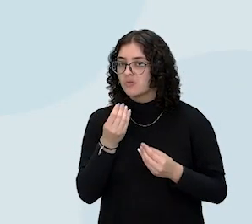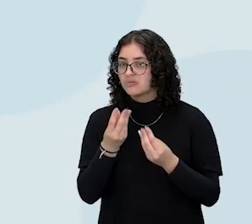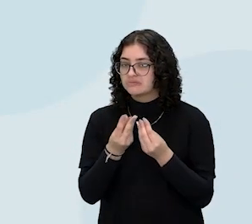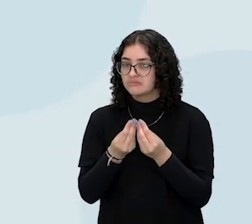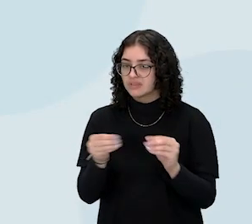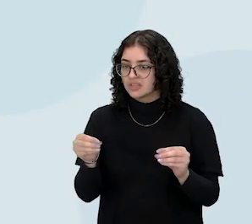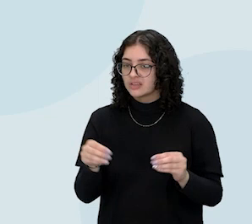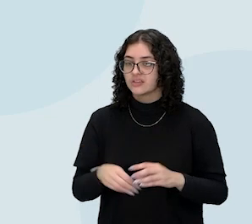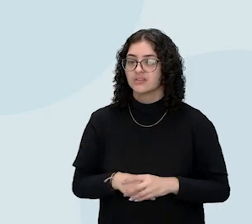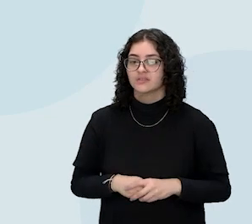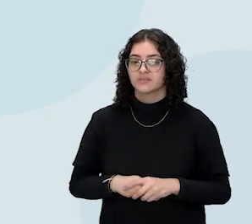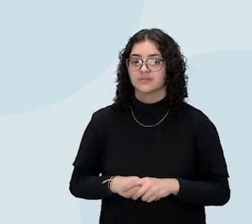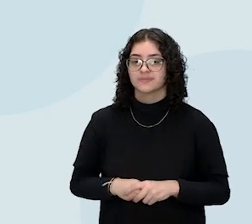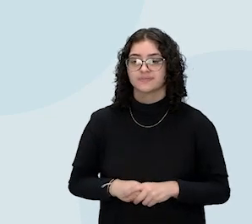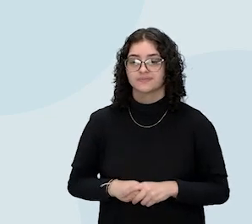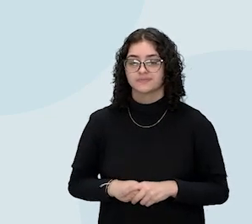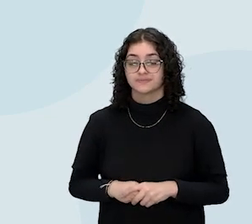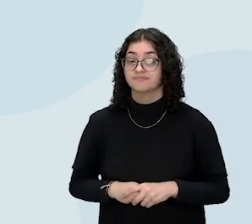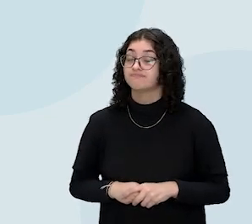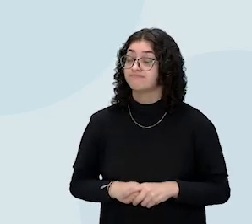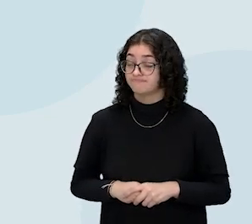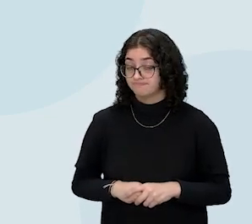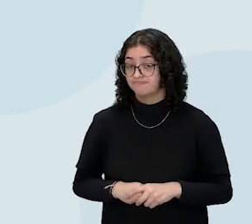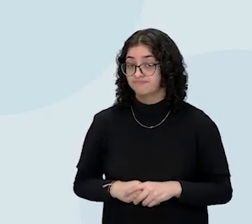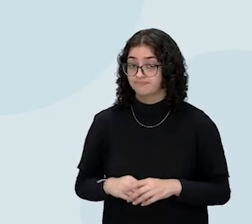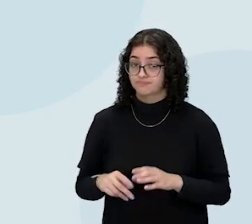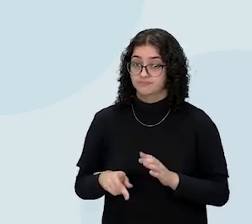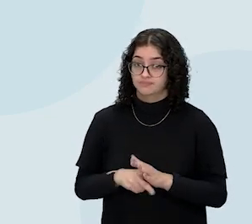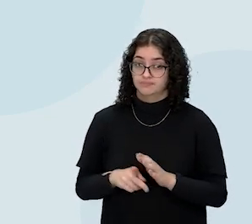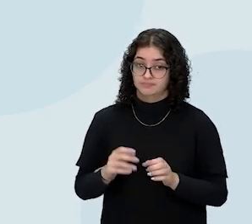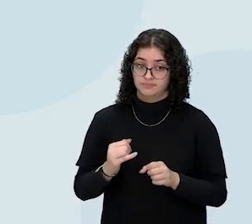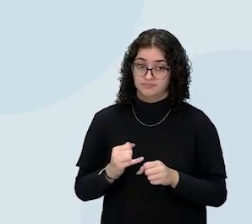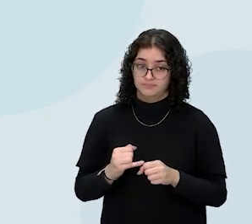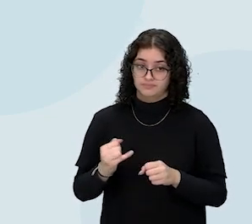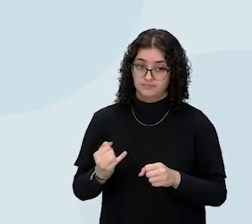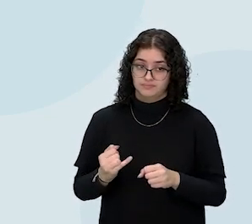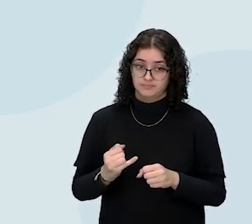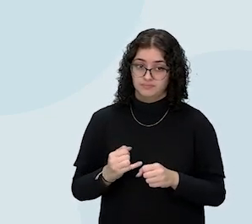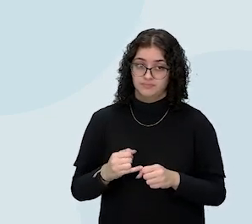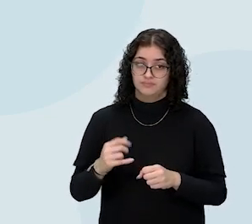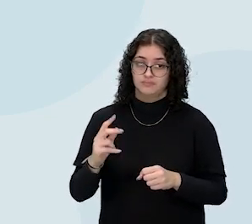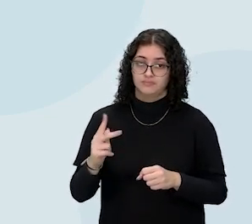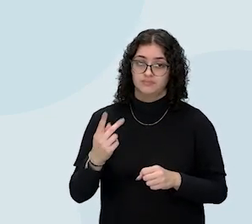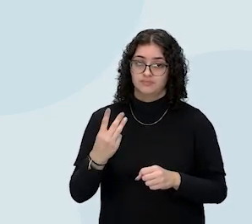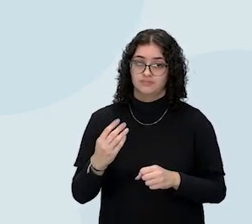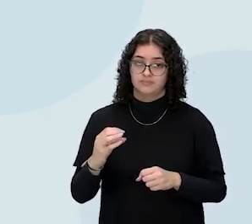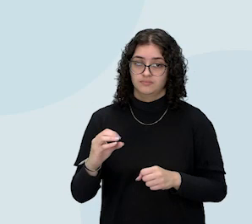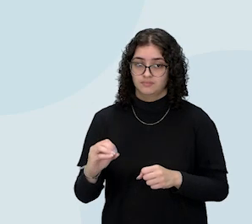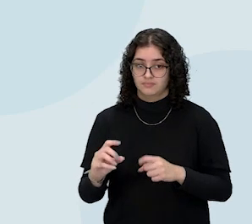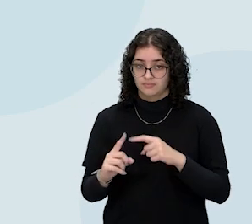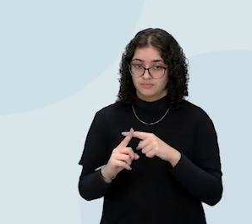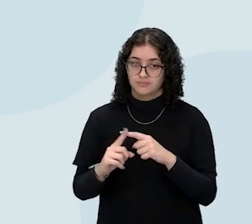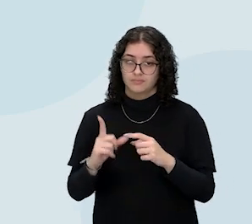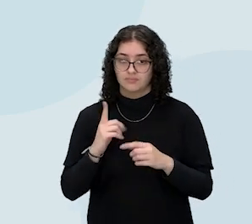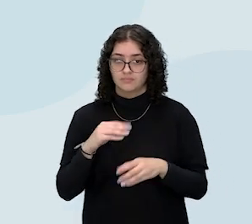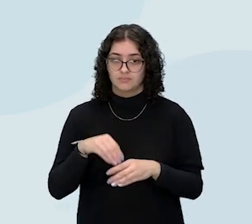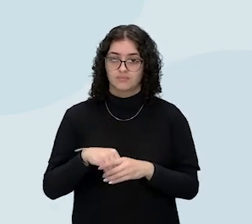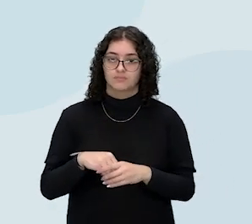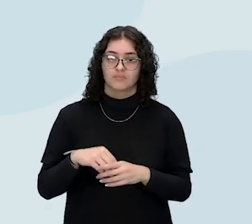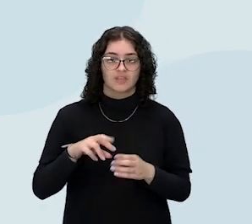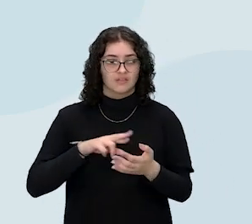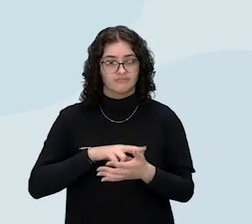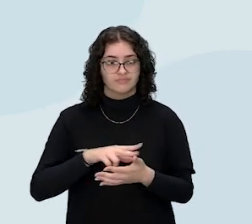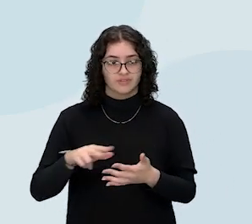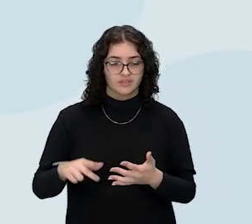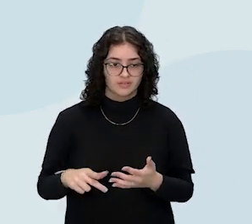pH? Bom, acontece que os íons H3 ou mais estão presentes no solo por uma série de